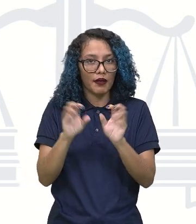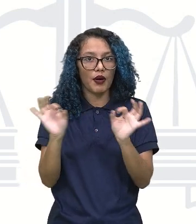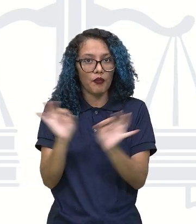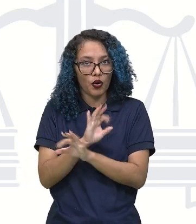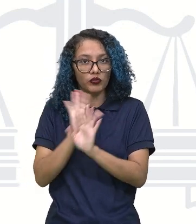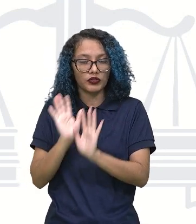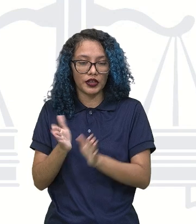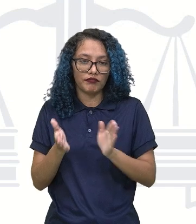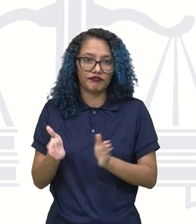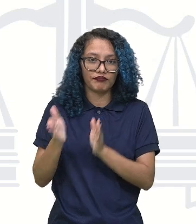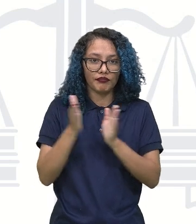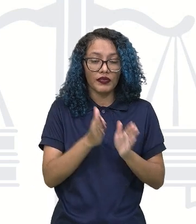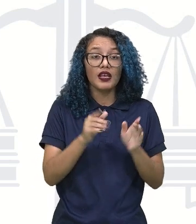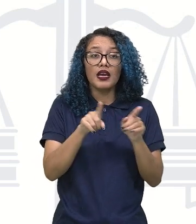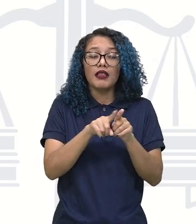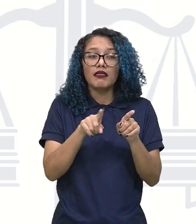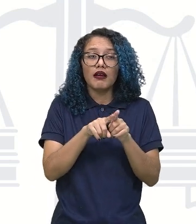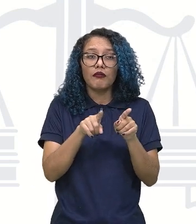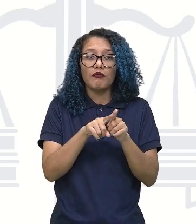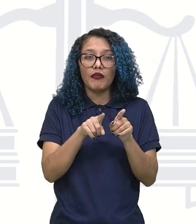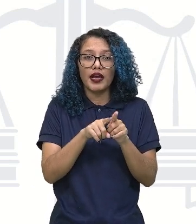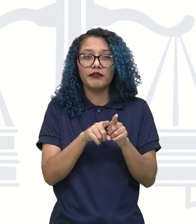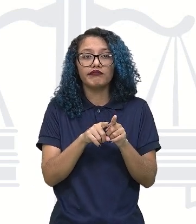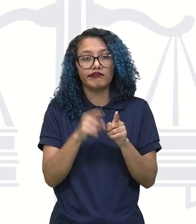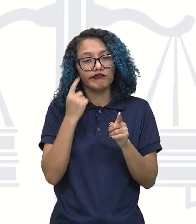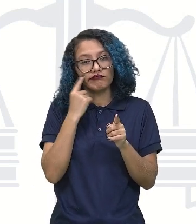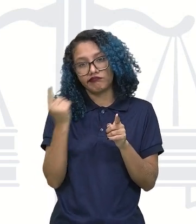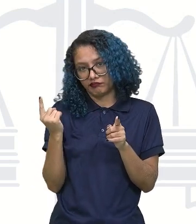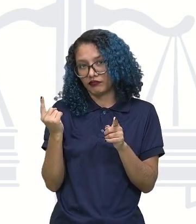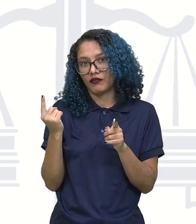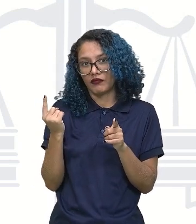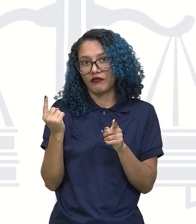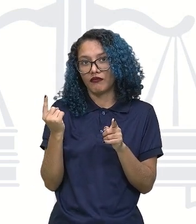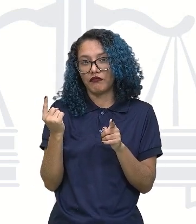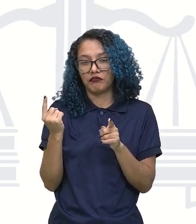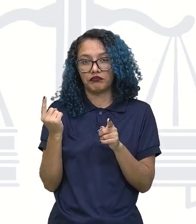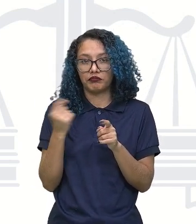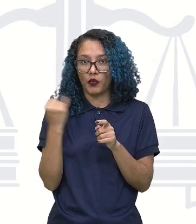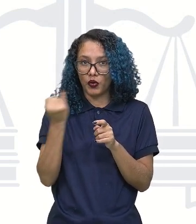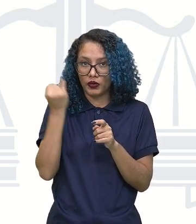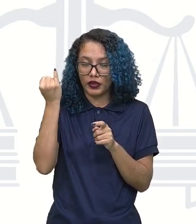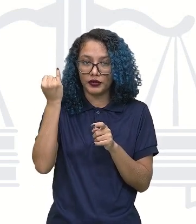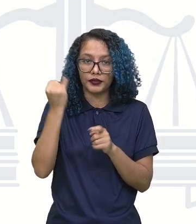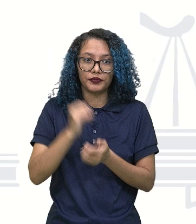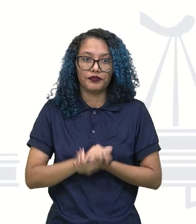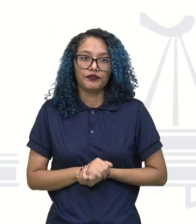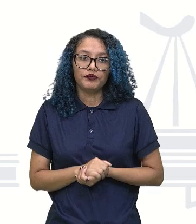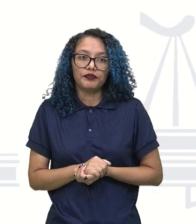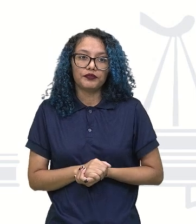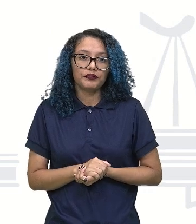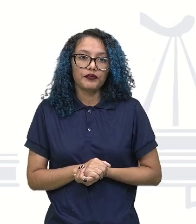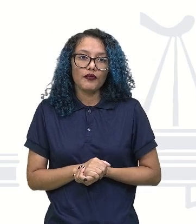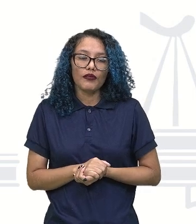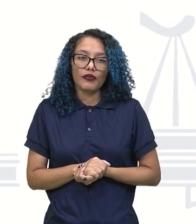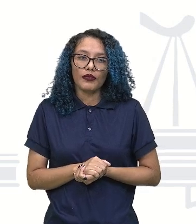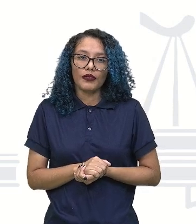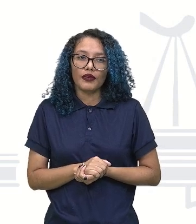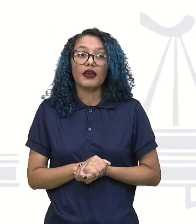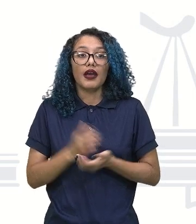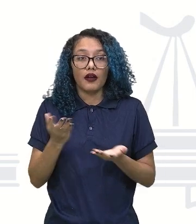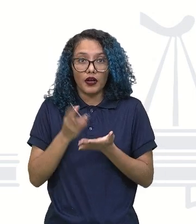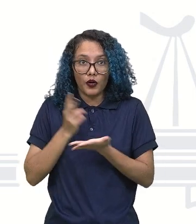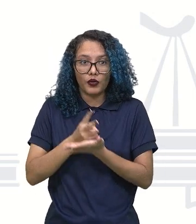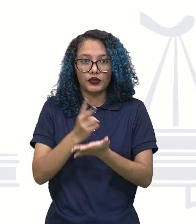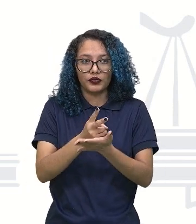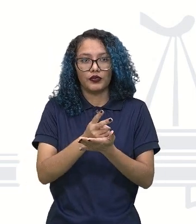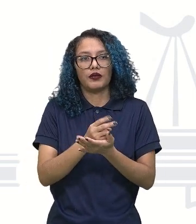e frequências e conteúdos já foram lançados, né? Como eu falei aqui, a professora Socorro colocou. E aí você vai dar sequência. E